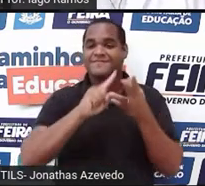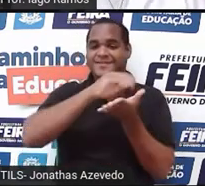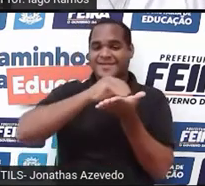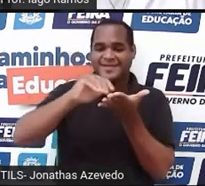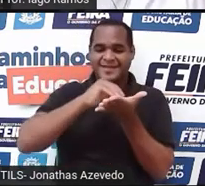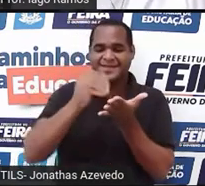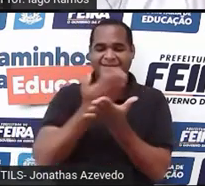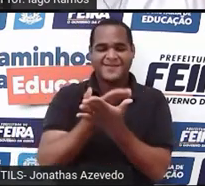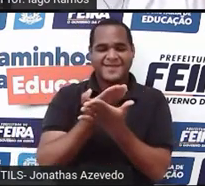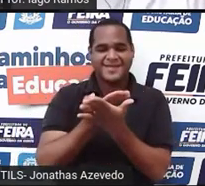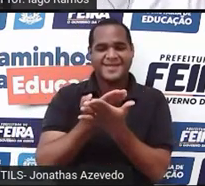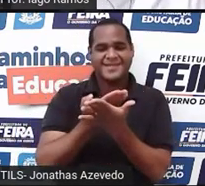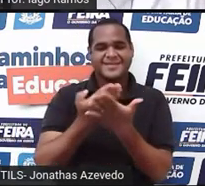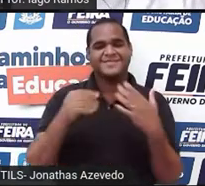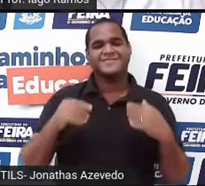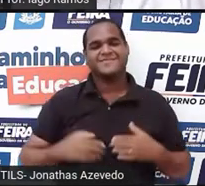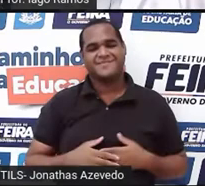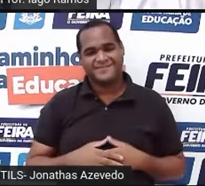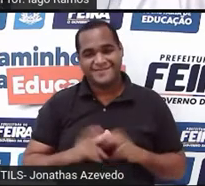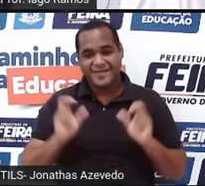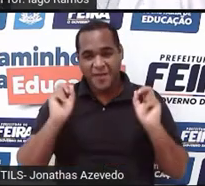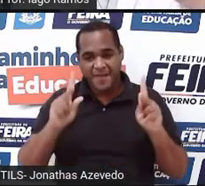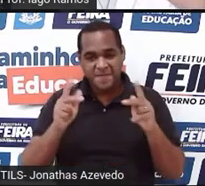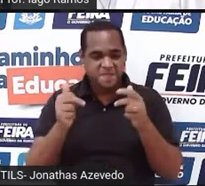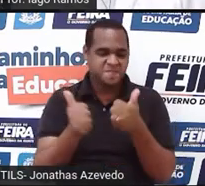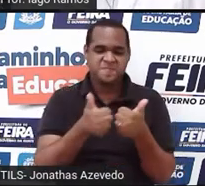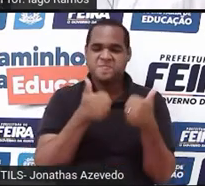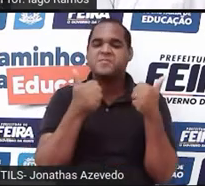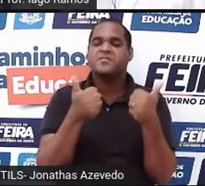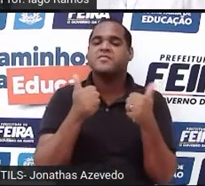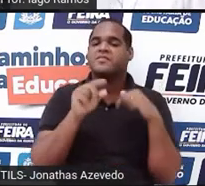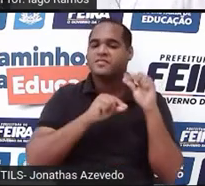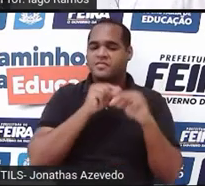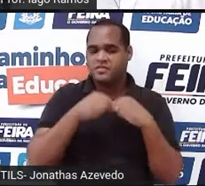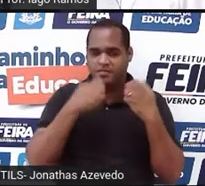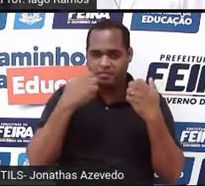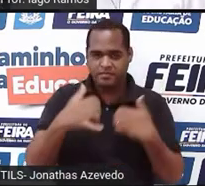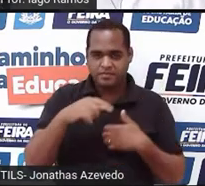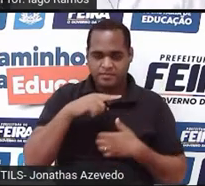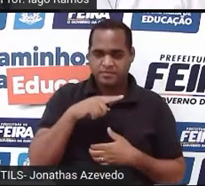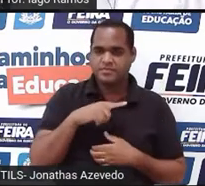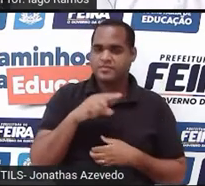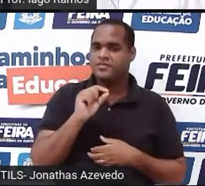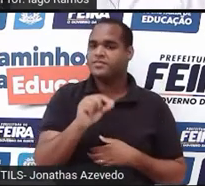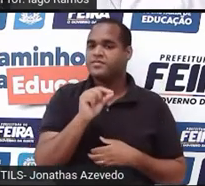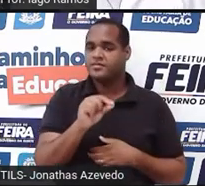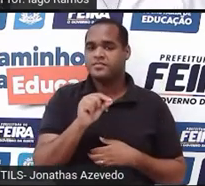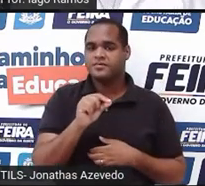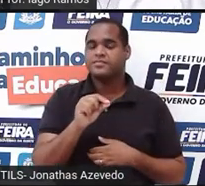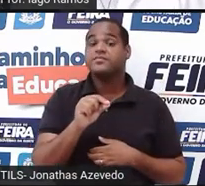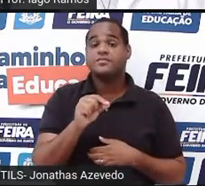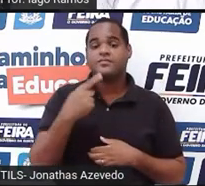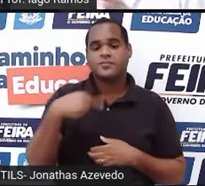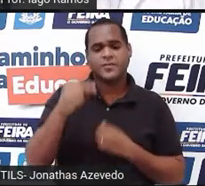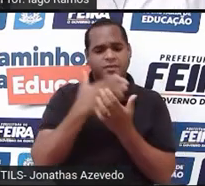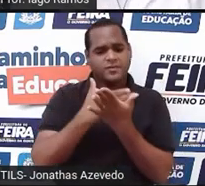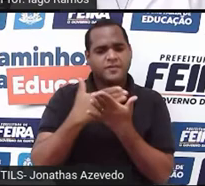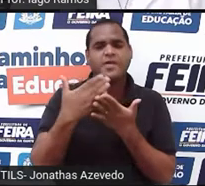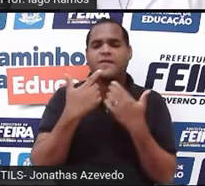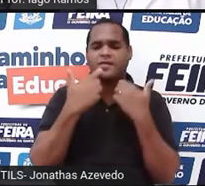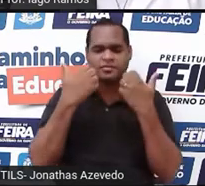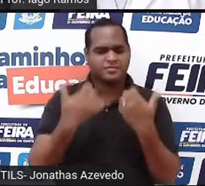e da própria secretaria de educação e o que é que a gente tem para aprender aqui eu já comecei a falar